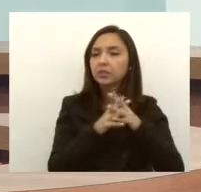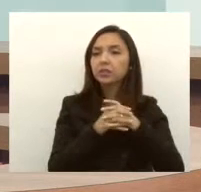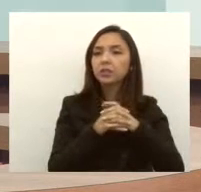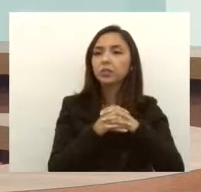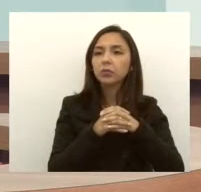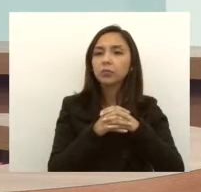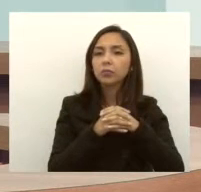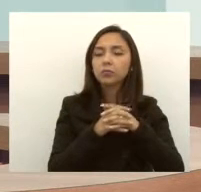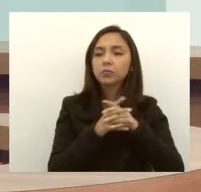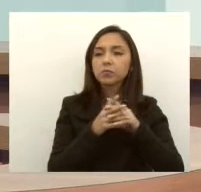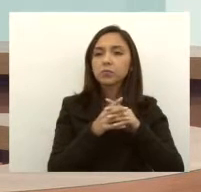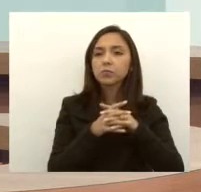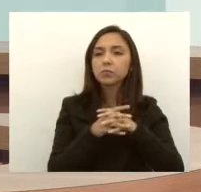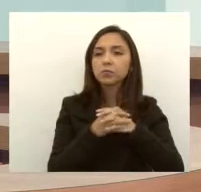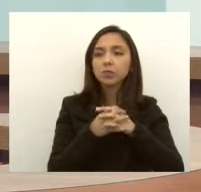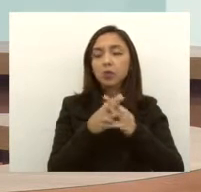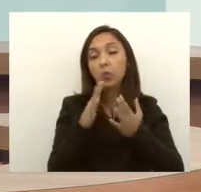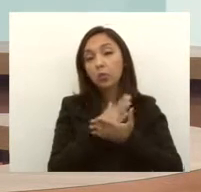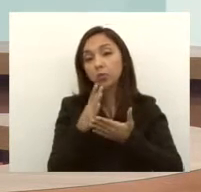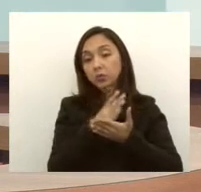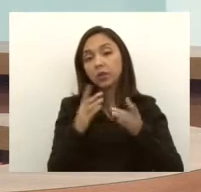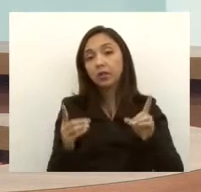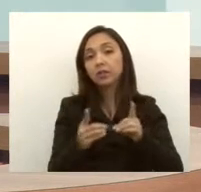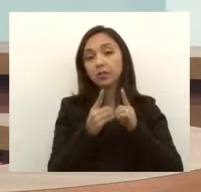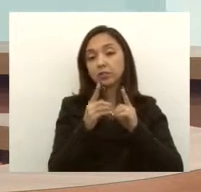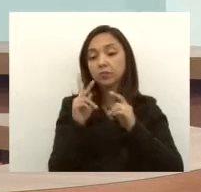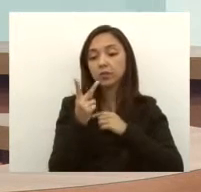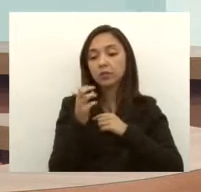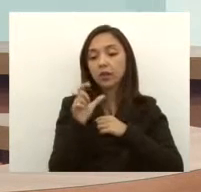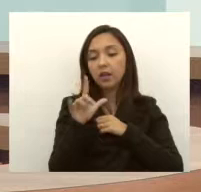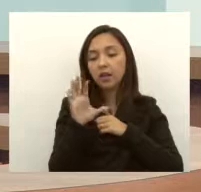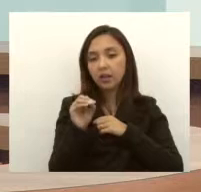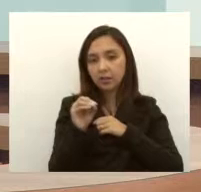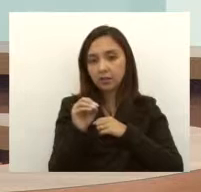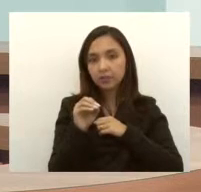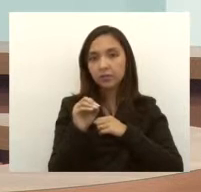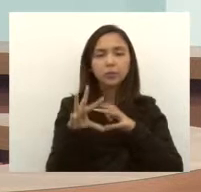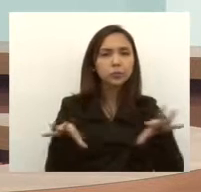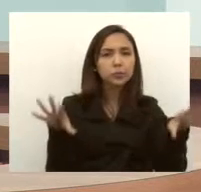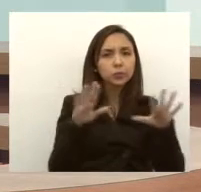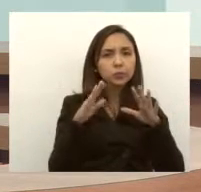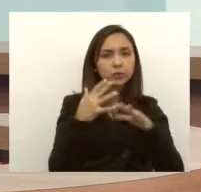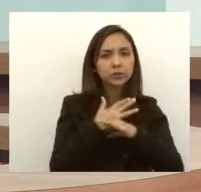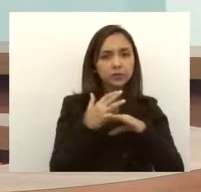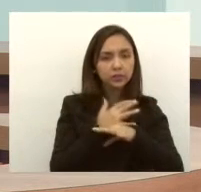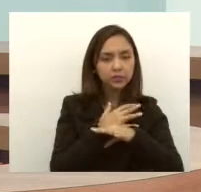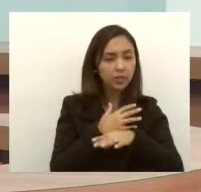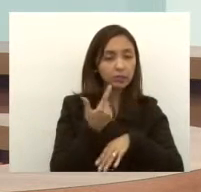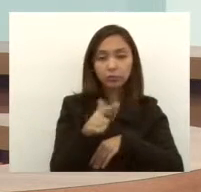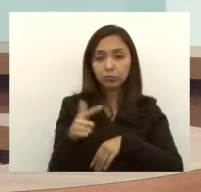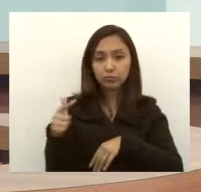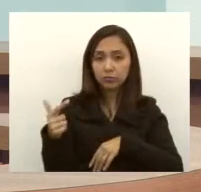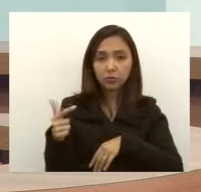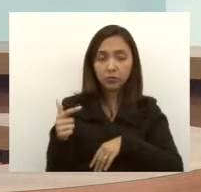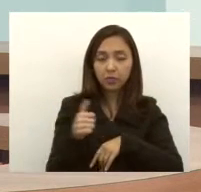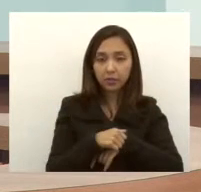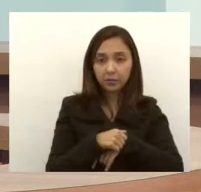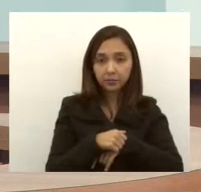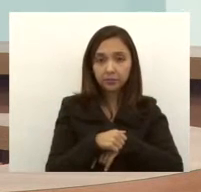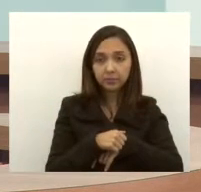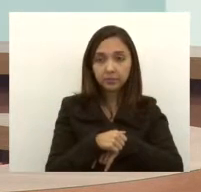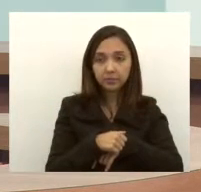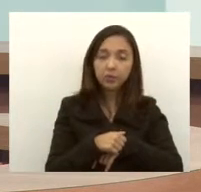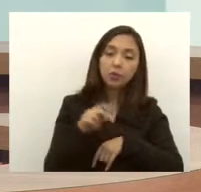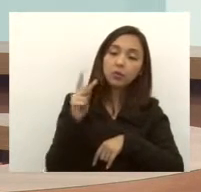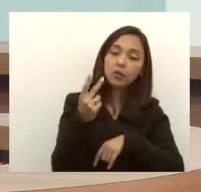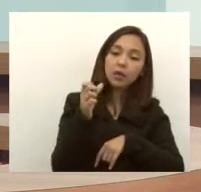quem me mostra o atendimento do Hélio Arantes para toda a cidade de Guarulhos. Não tem. O